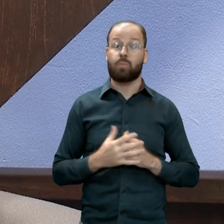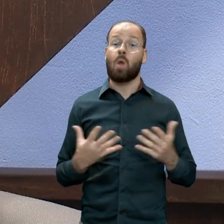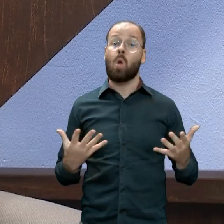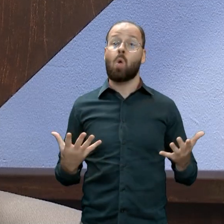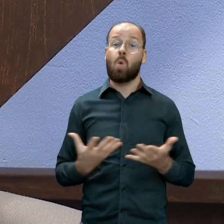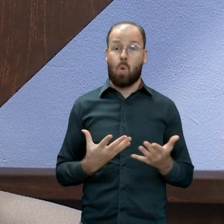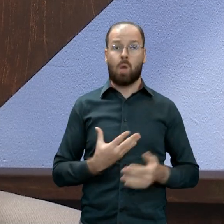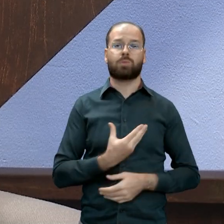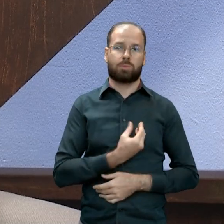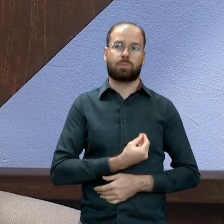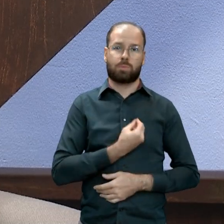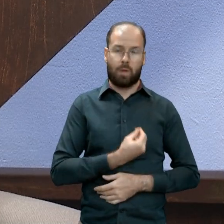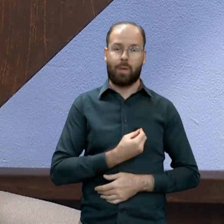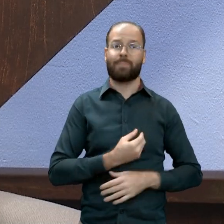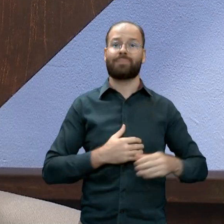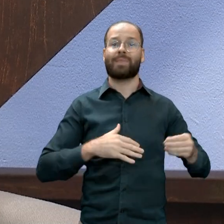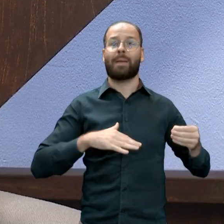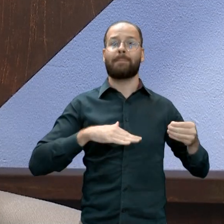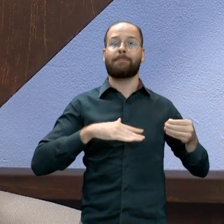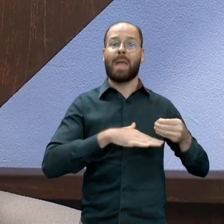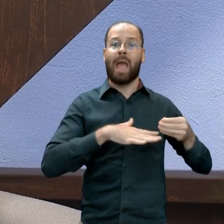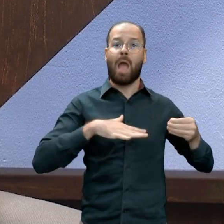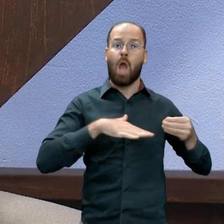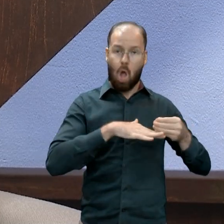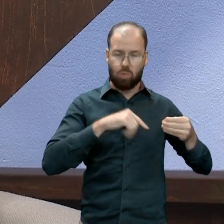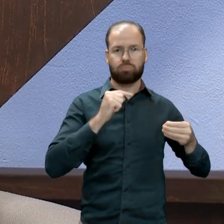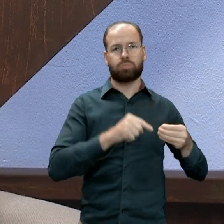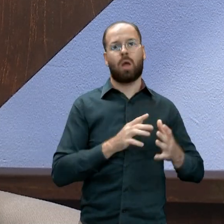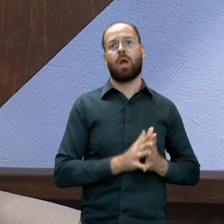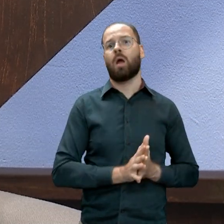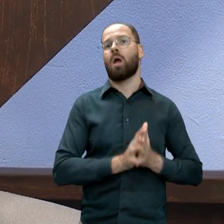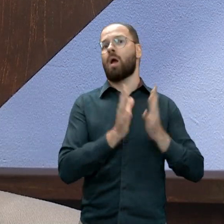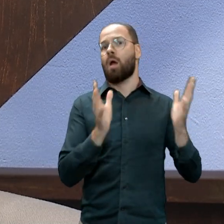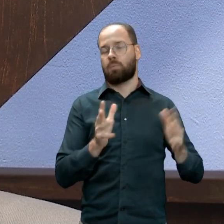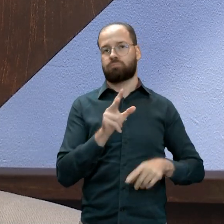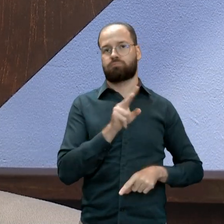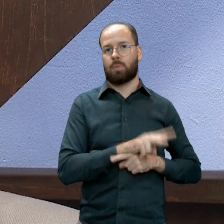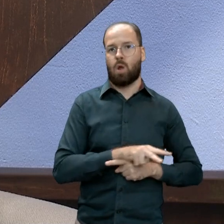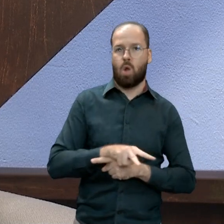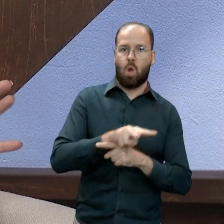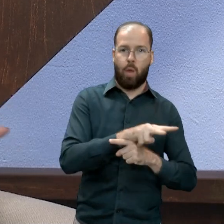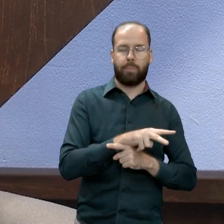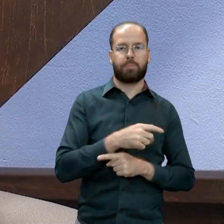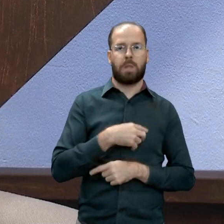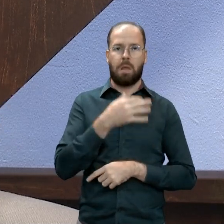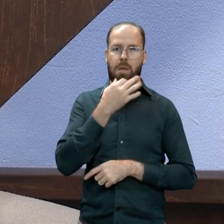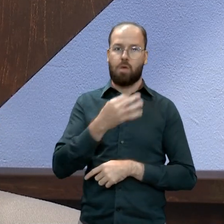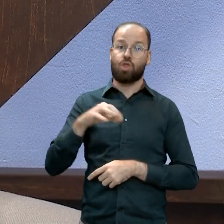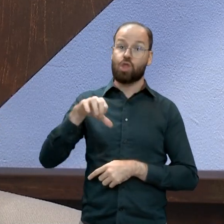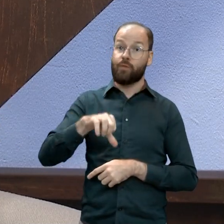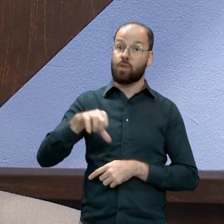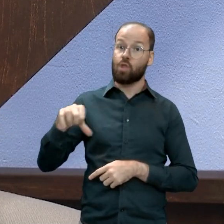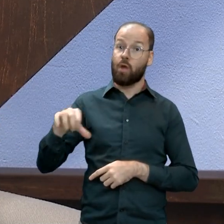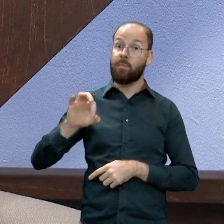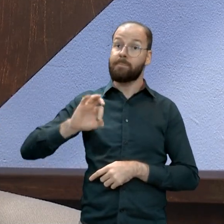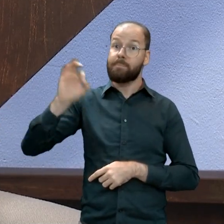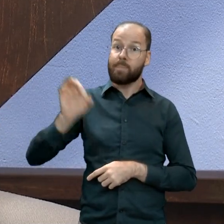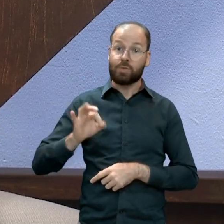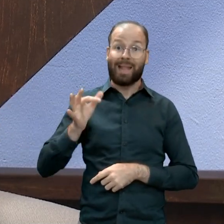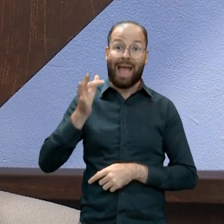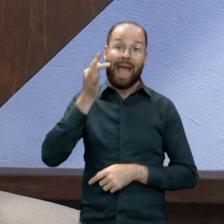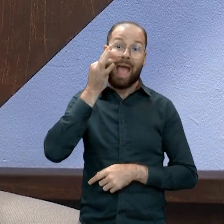grandes bancos de dados sendo monitorados, eu diria 99% em tempo real e